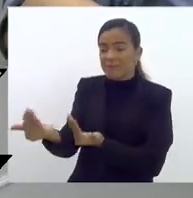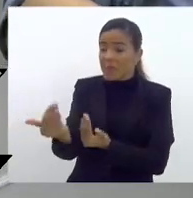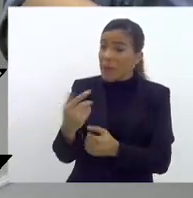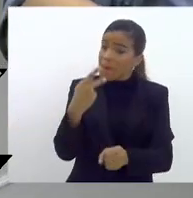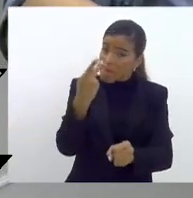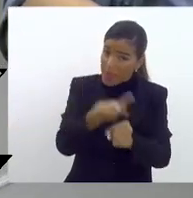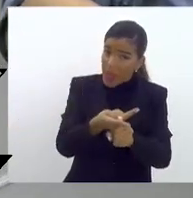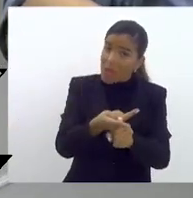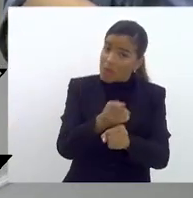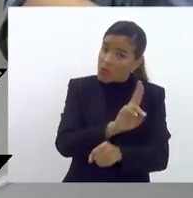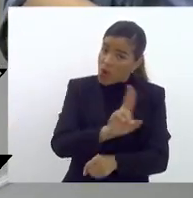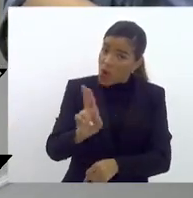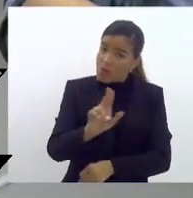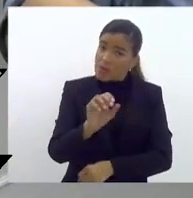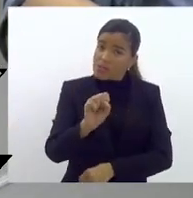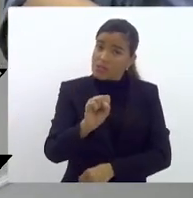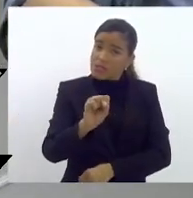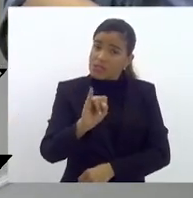chamar